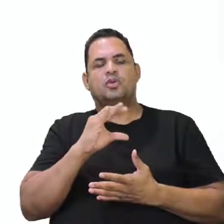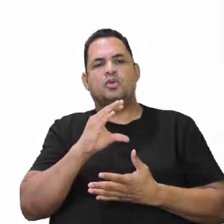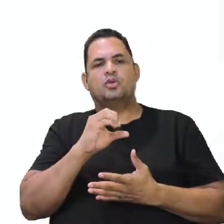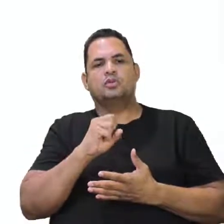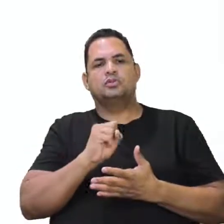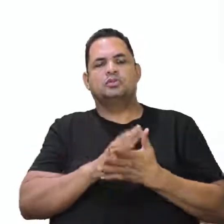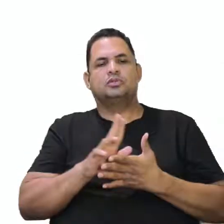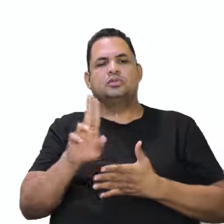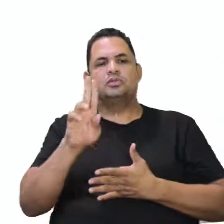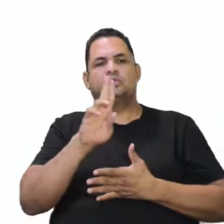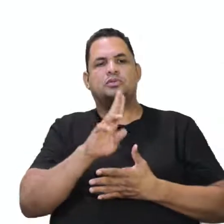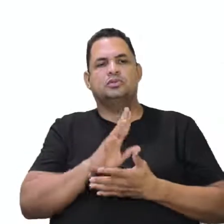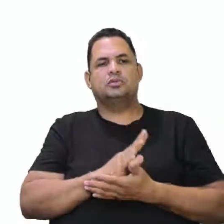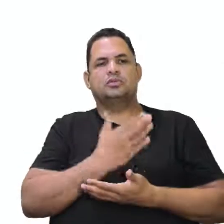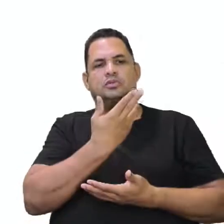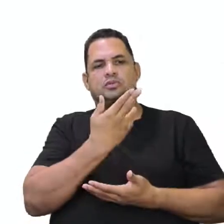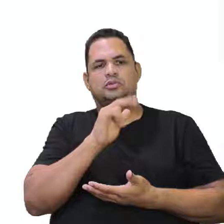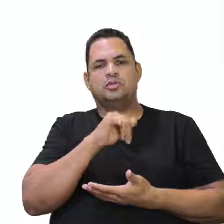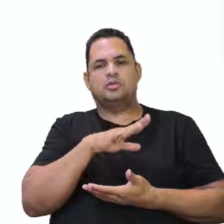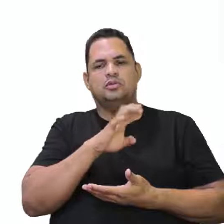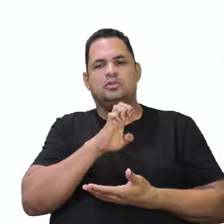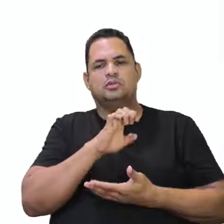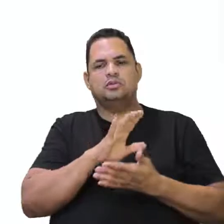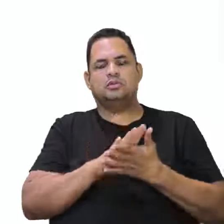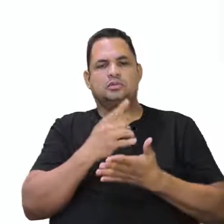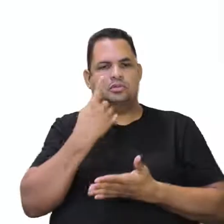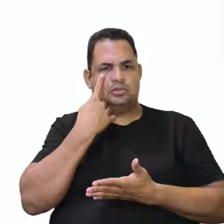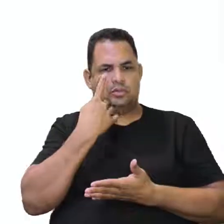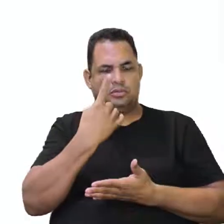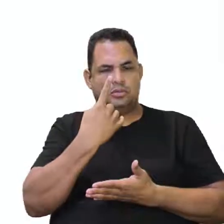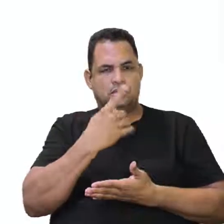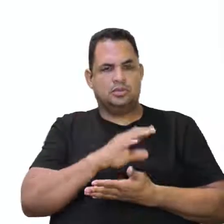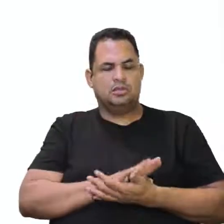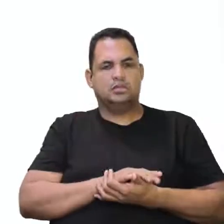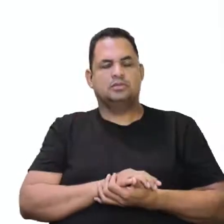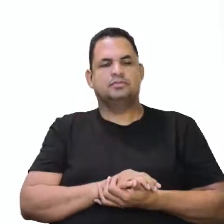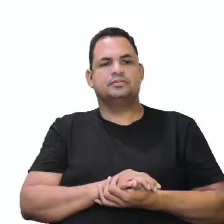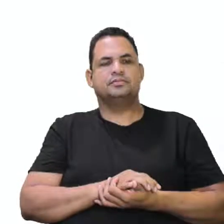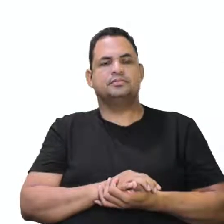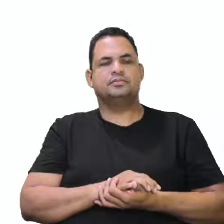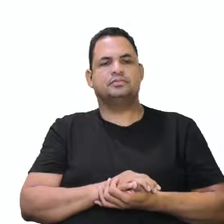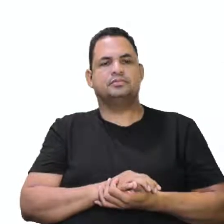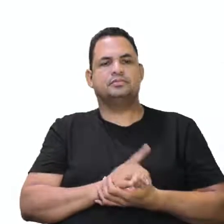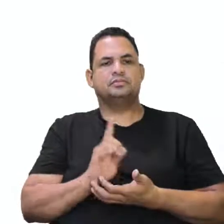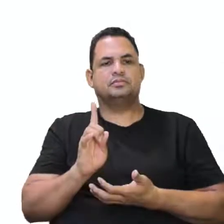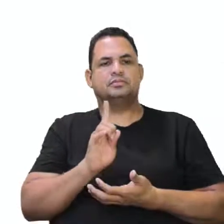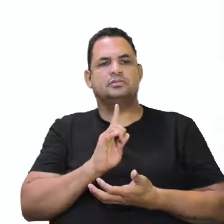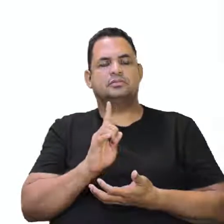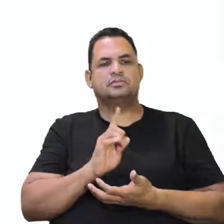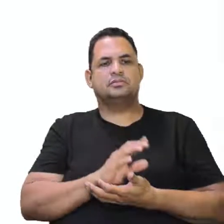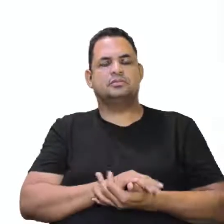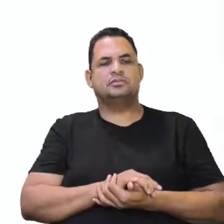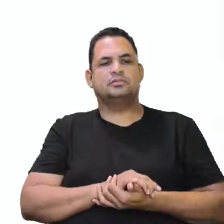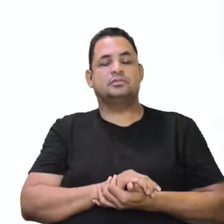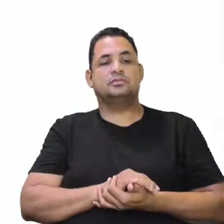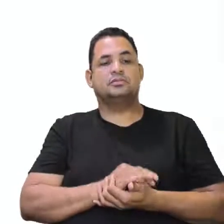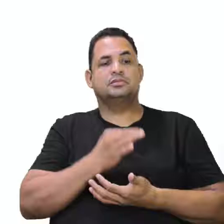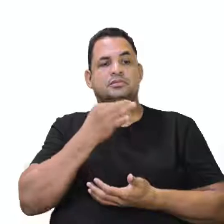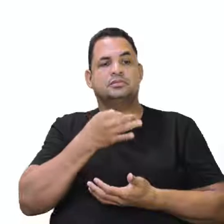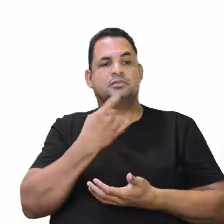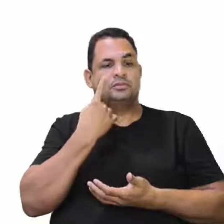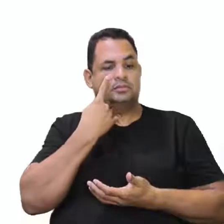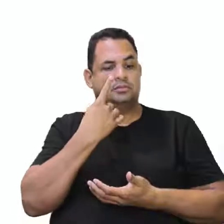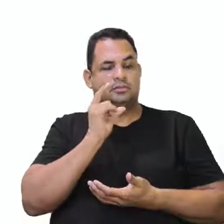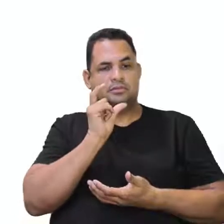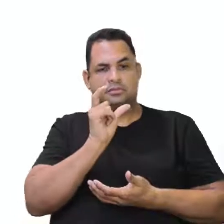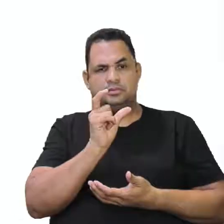dos. Eu vou usar o none. Então, viu esse of, já uso none. Não uso no one, certo? Viu